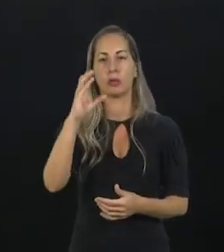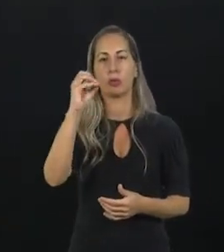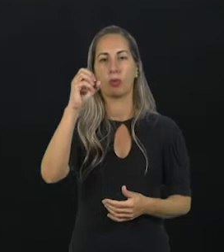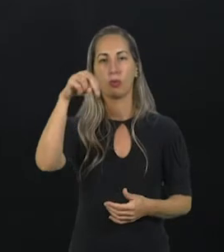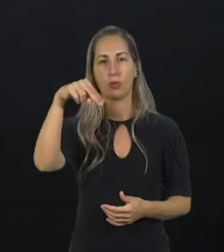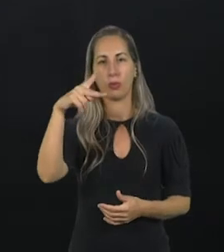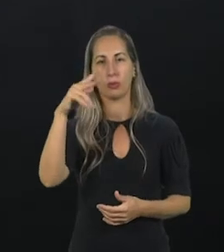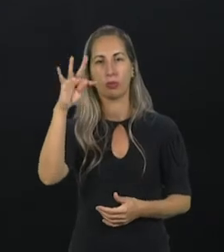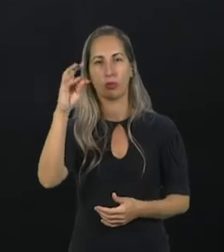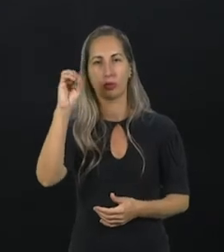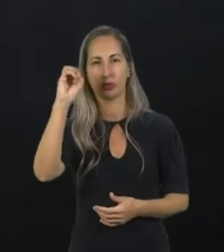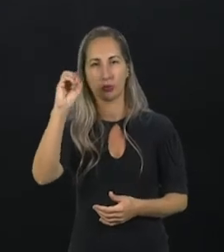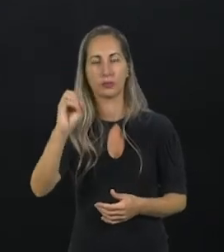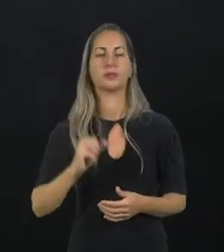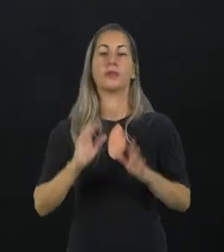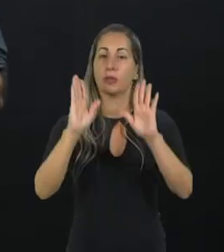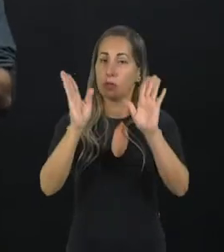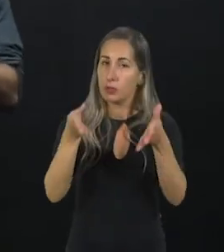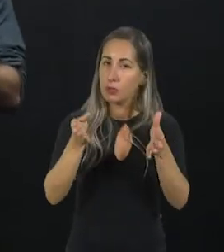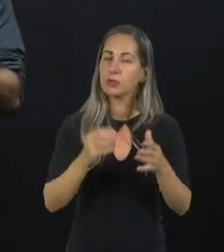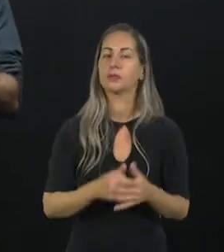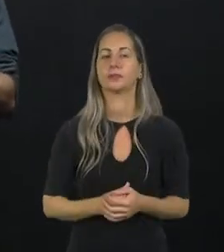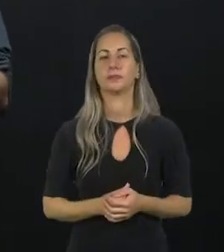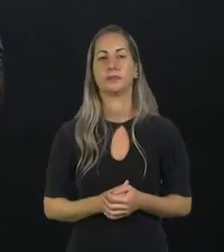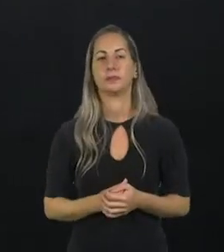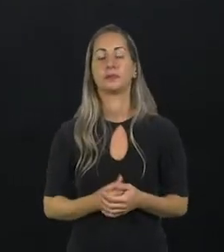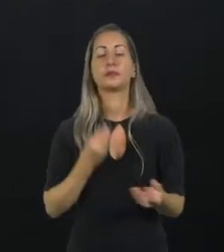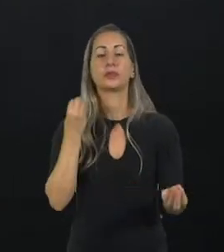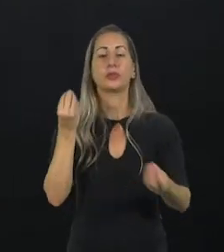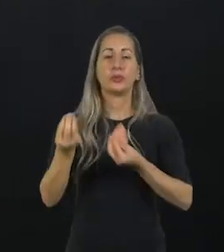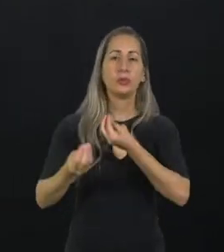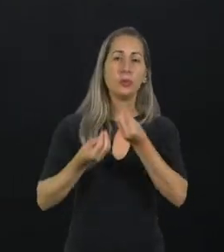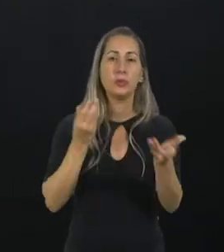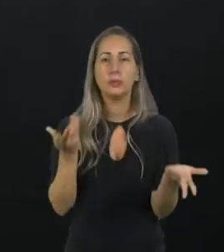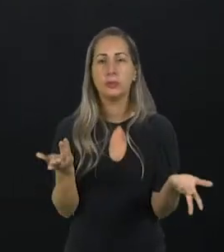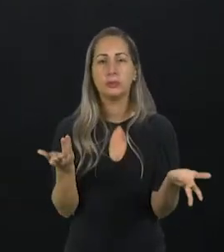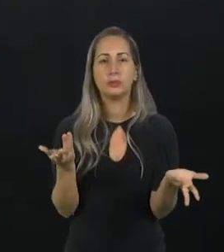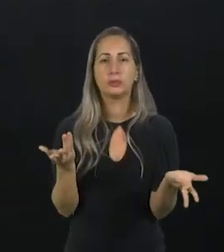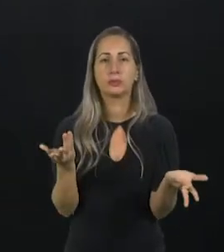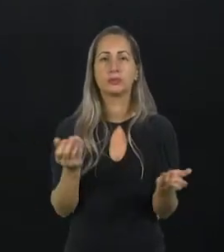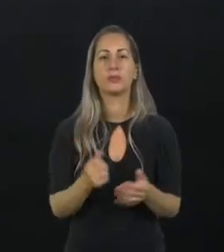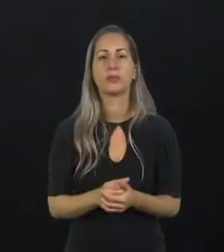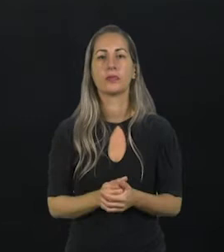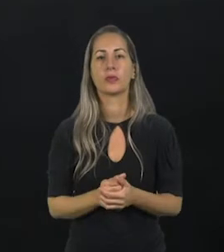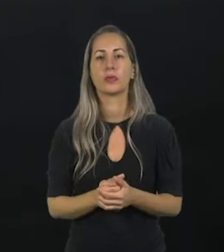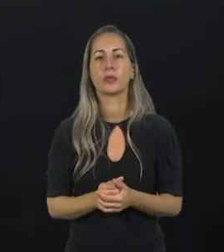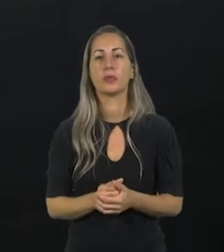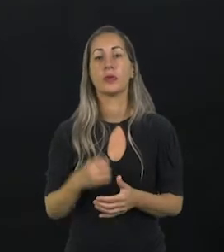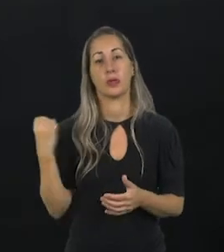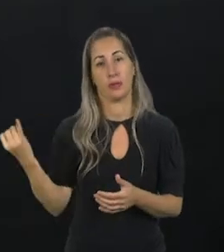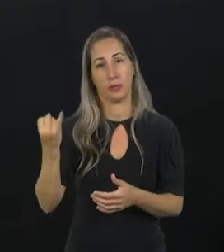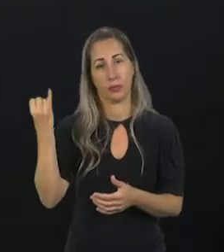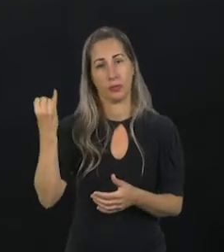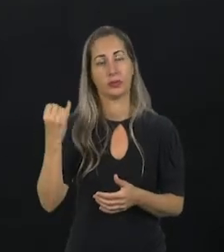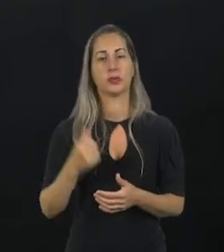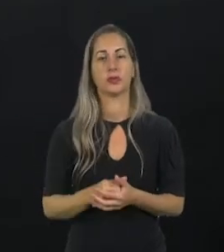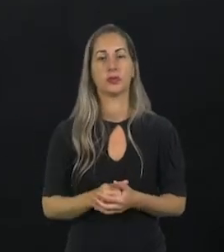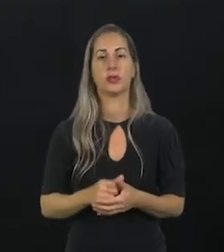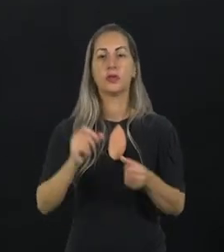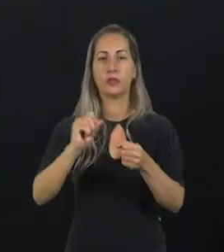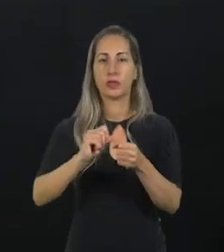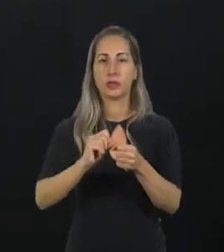de compostos. Agora, como é que a gente faz, de repente, uma coisa muito importante que é